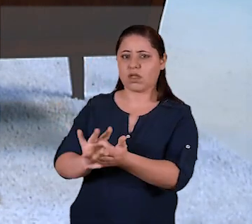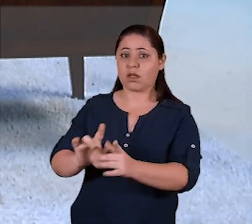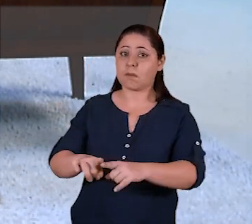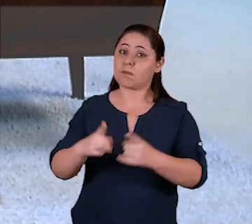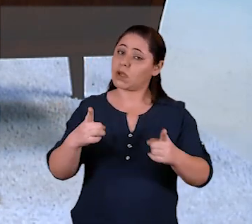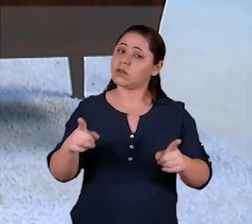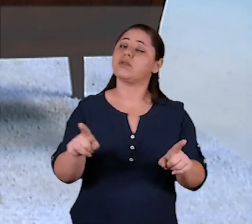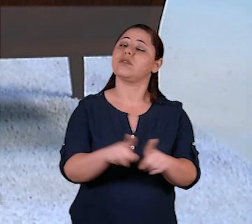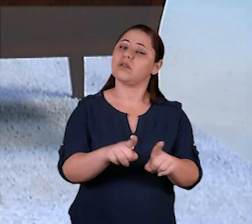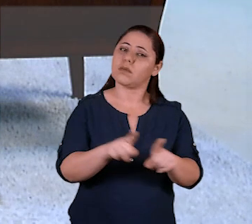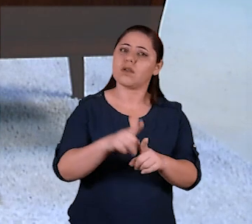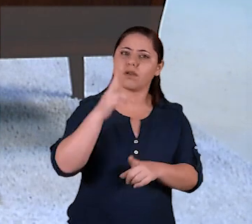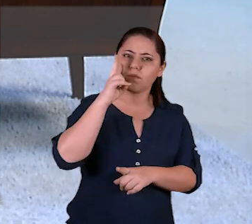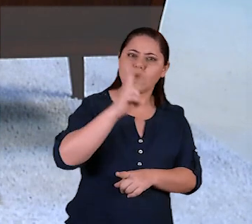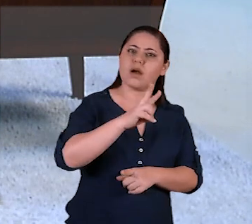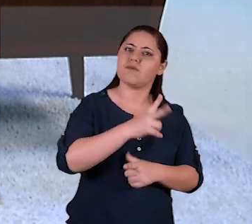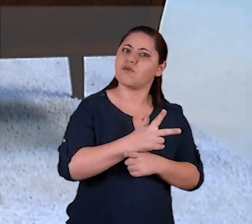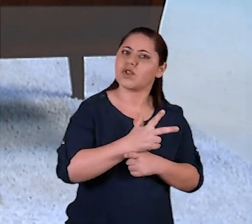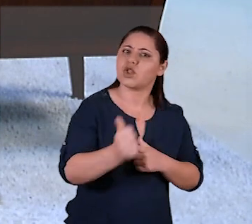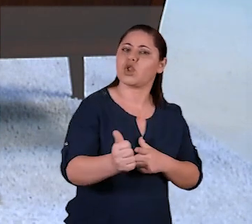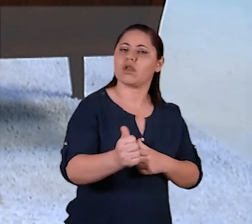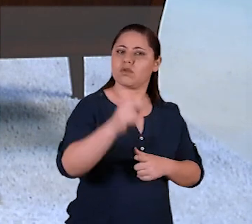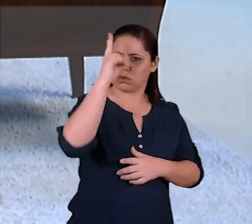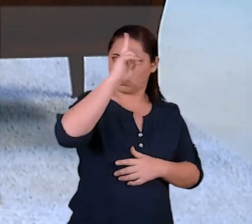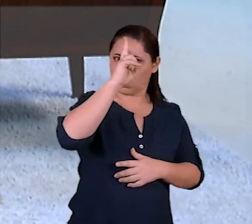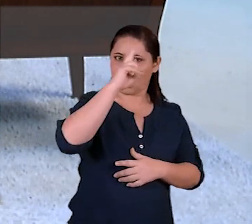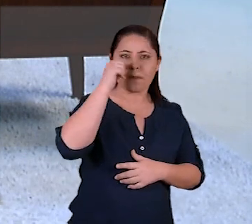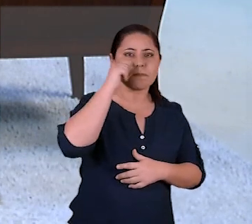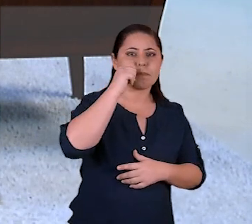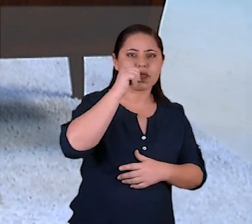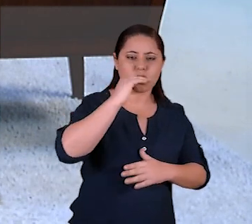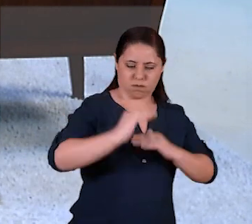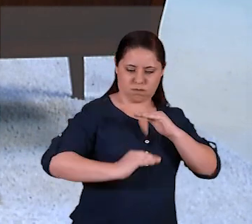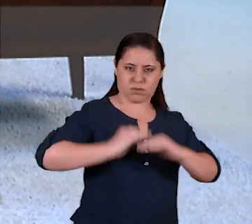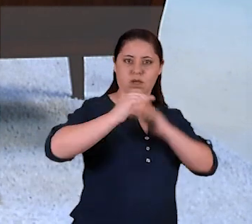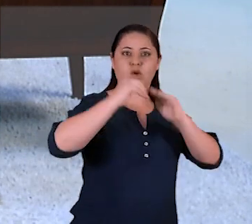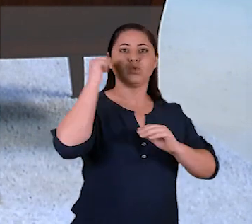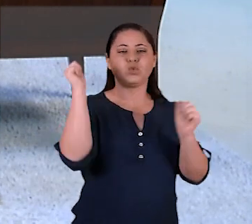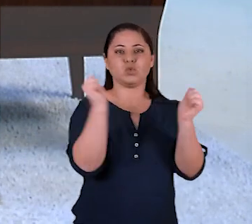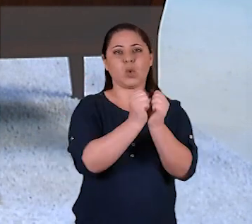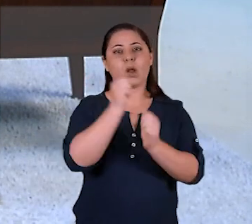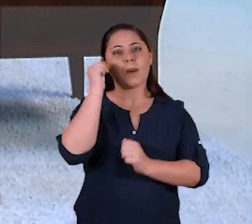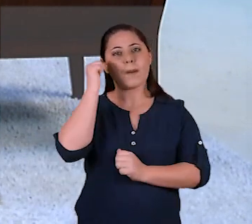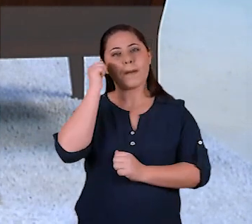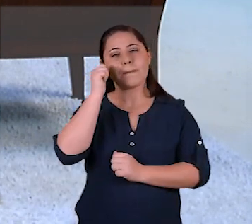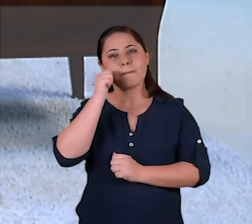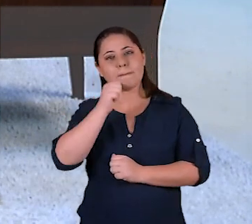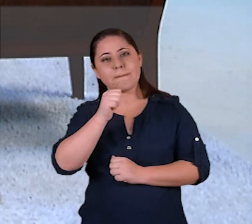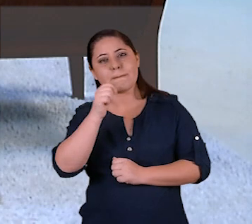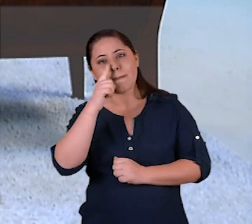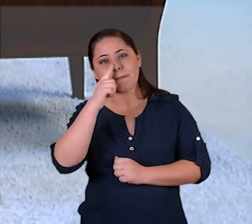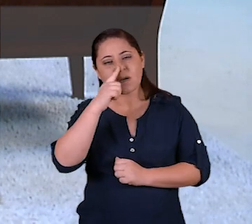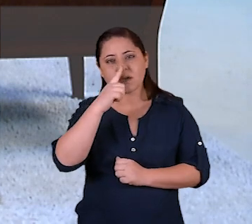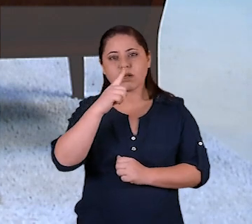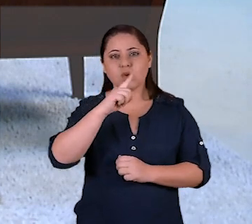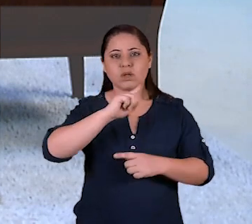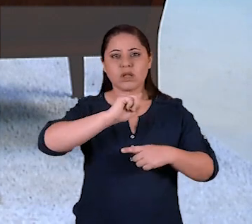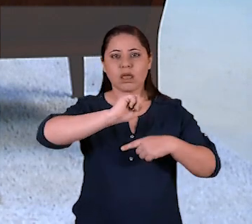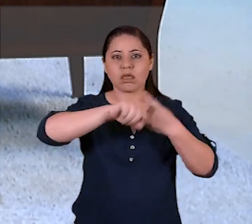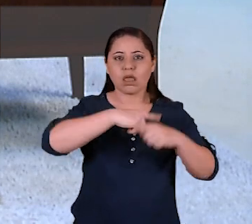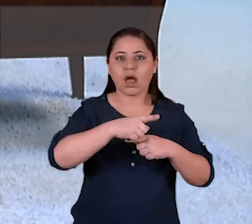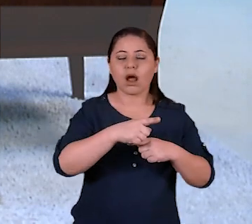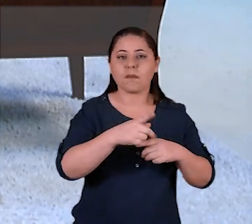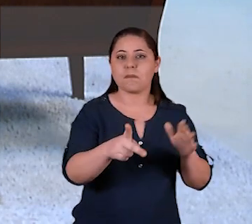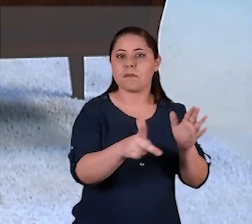também uma história vitoriosa de uma menina que conseguiu superar junto com a mãe um ciclo da violência que poderia ter sido